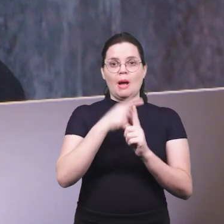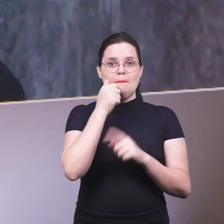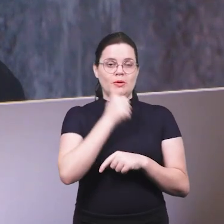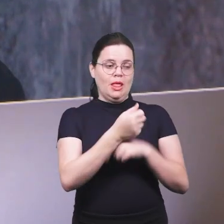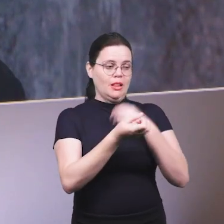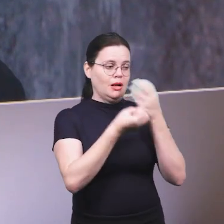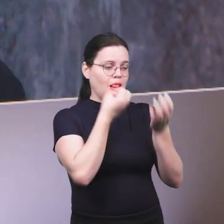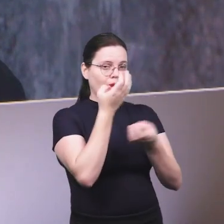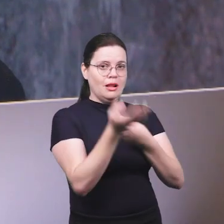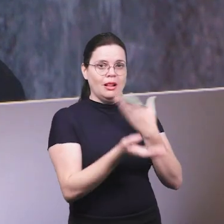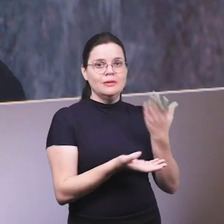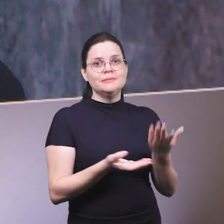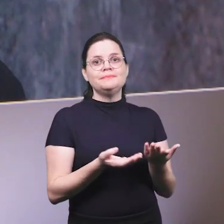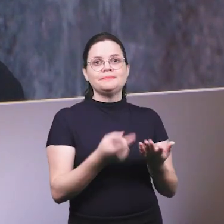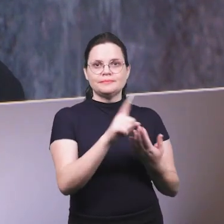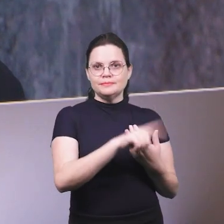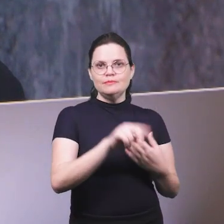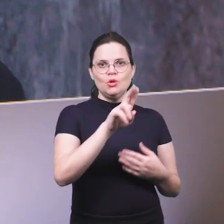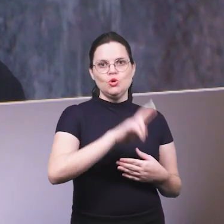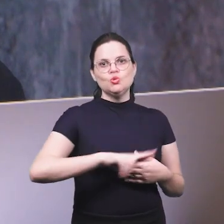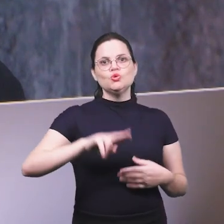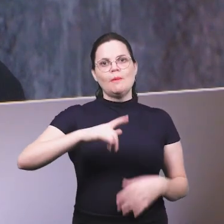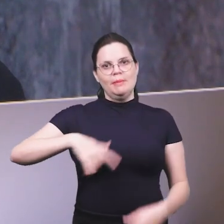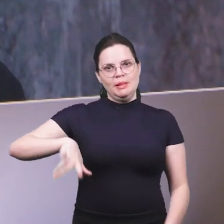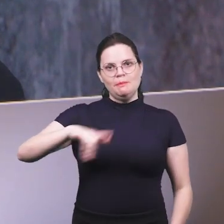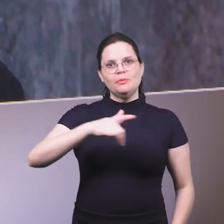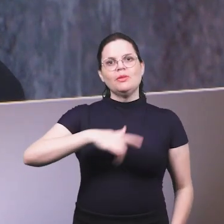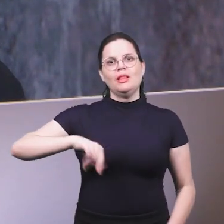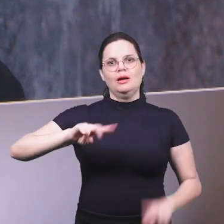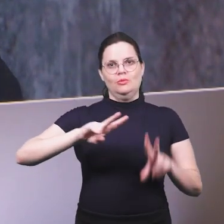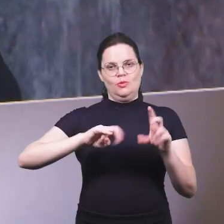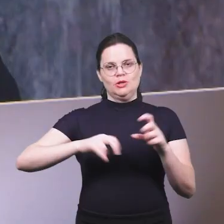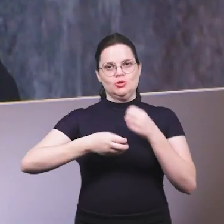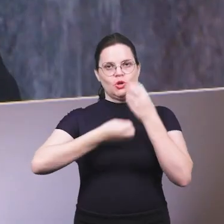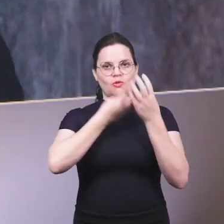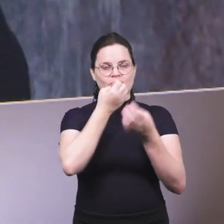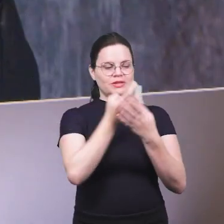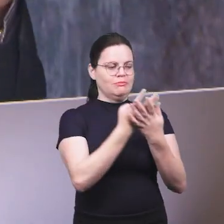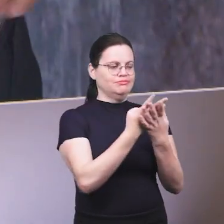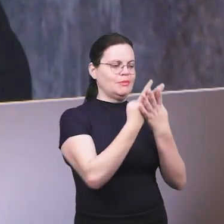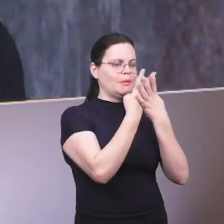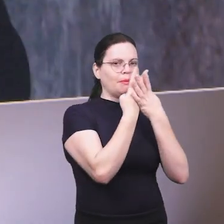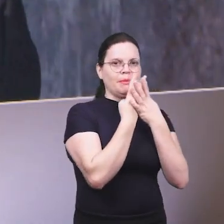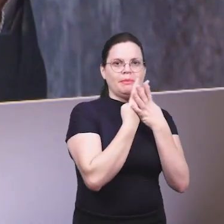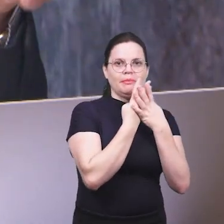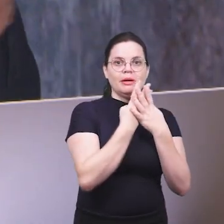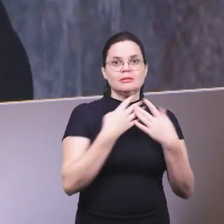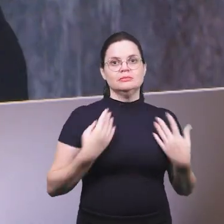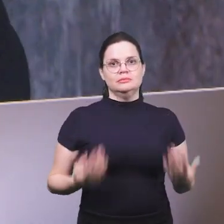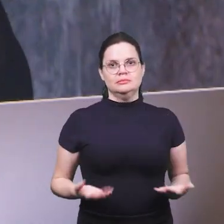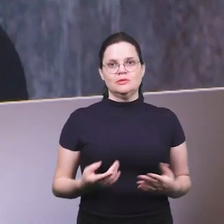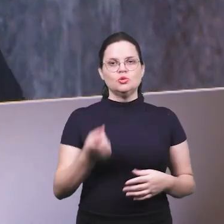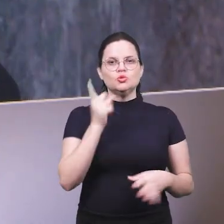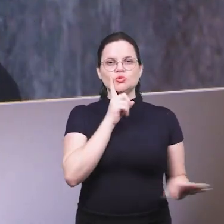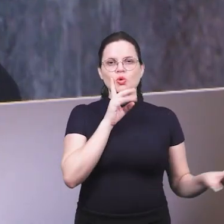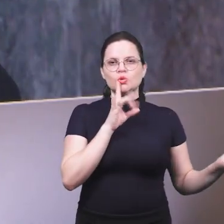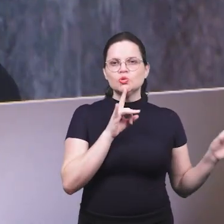isso aí usou politicamente isso aí também, essas confissões. Certo? Então, tinha que fazer a confissão, tem gente que todo dia